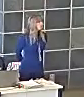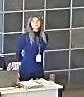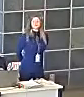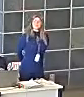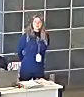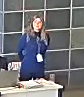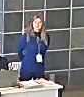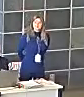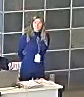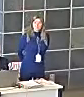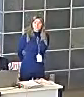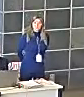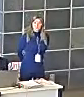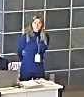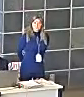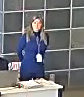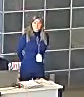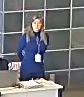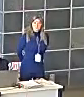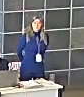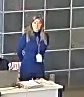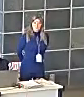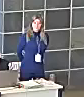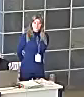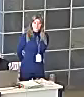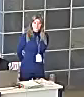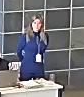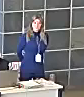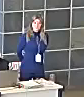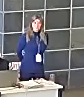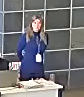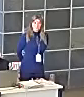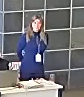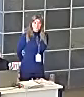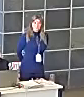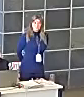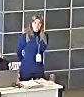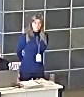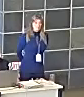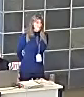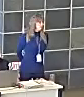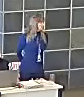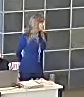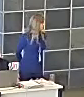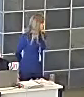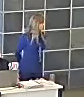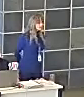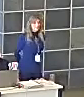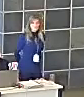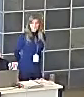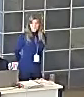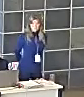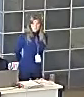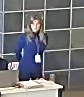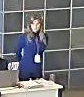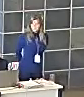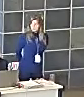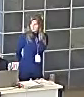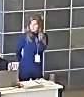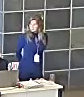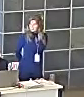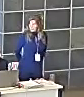todos aqui porque senão né se a gente não não marcar realmente tem gente que vai falar 30 minutos outros 1 hora aí fica Injusto